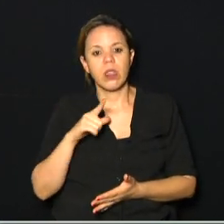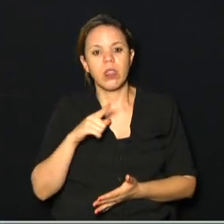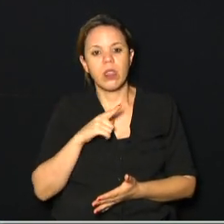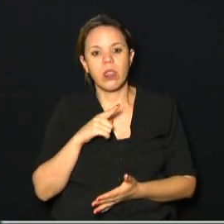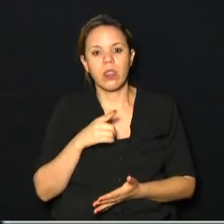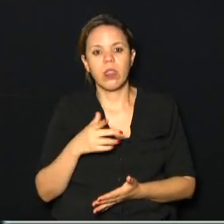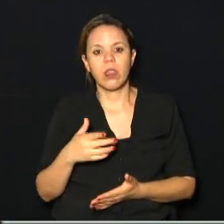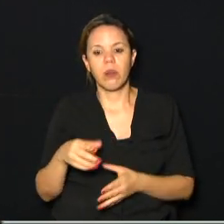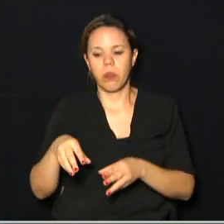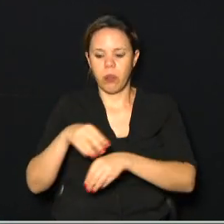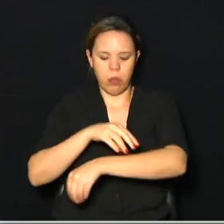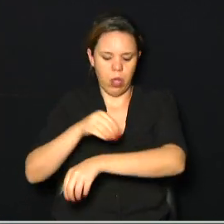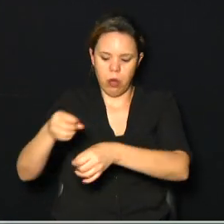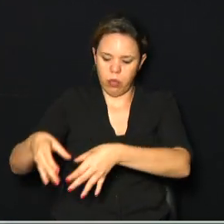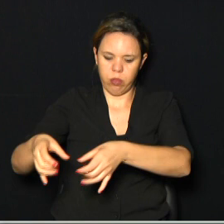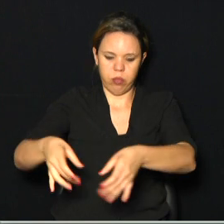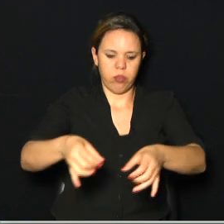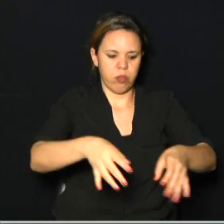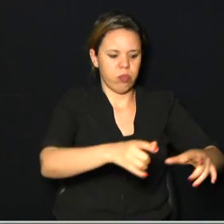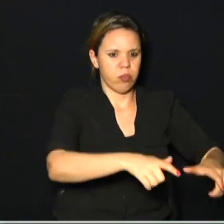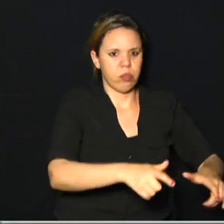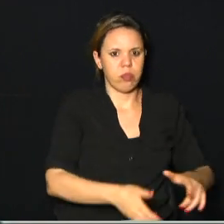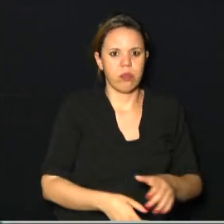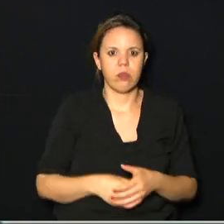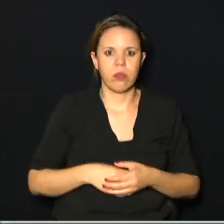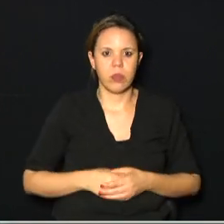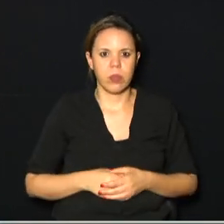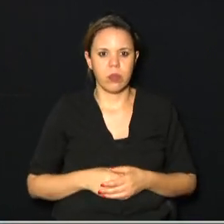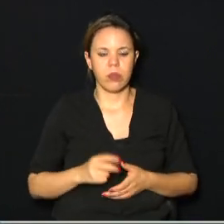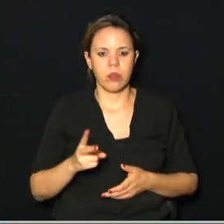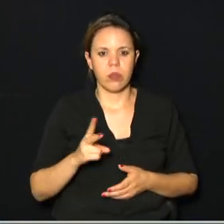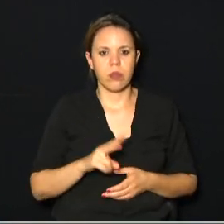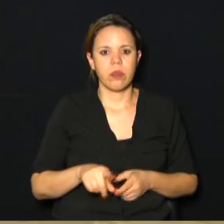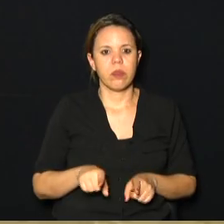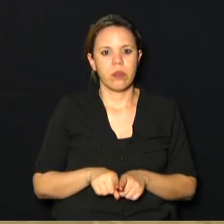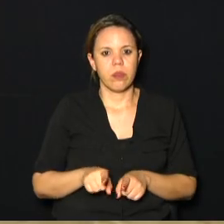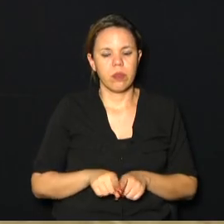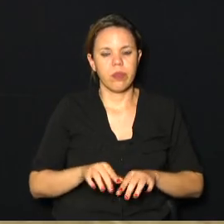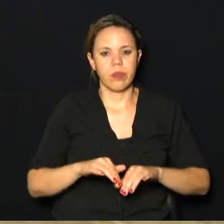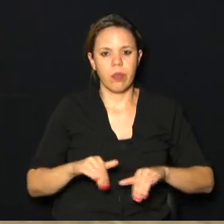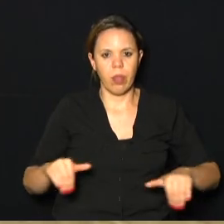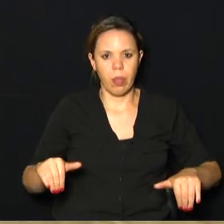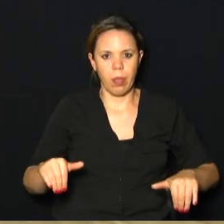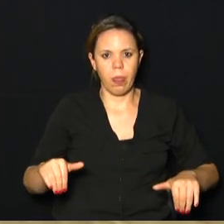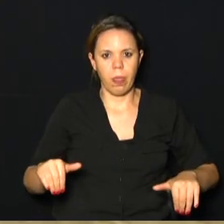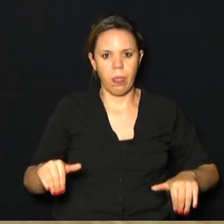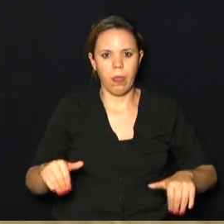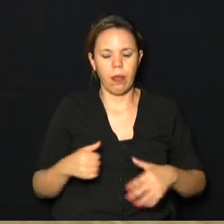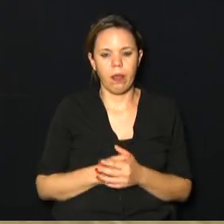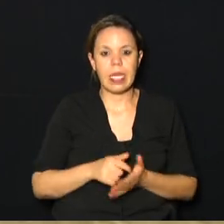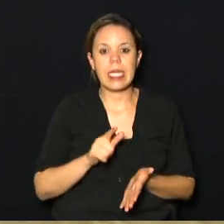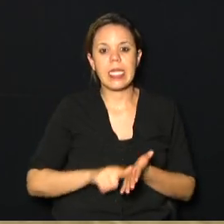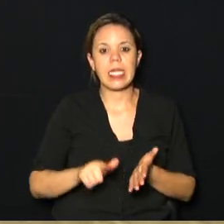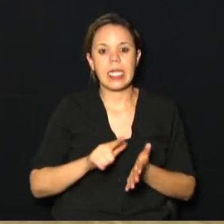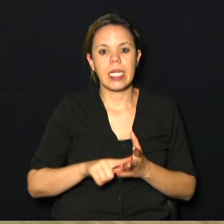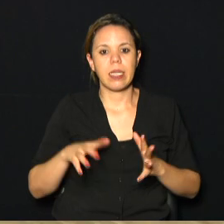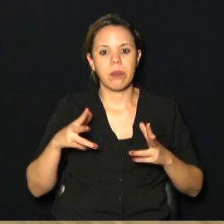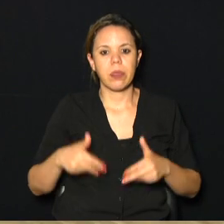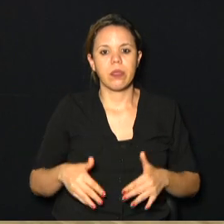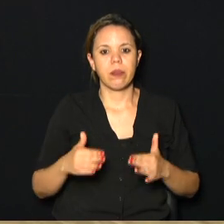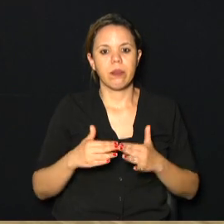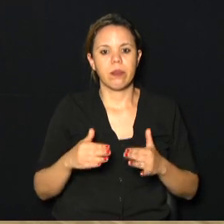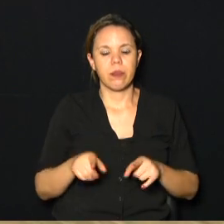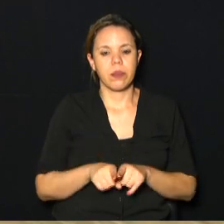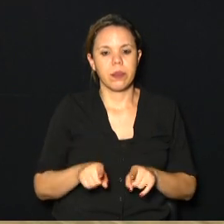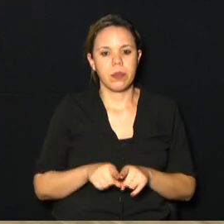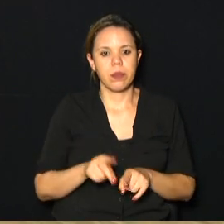vão largando pelinho onde eles passam, né? Então, sempre também separar, e a limpeza da casa, né, doutora? Também tem que